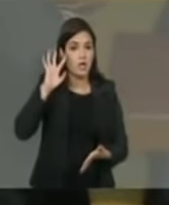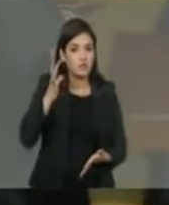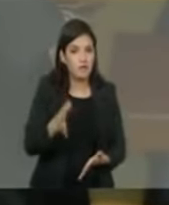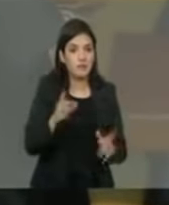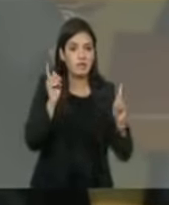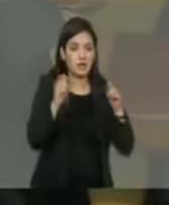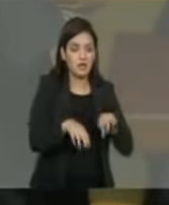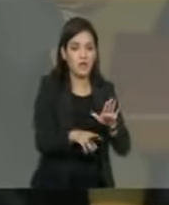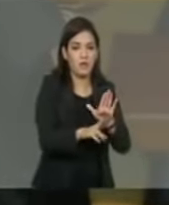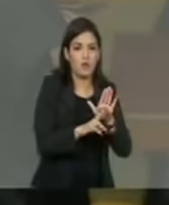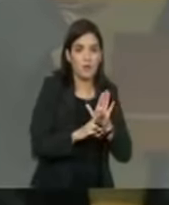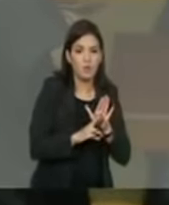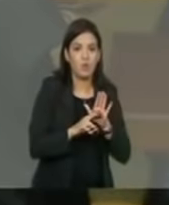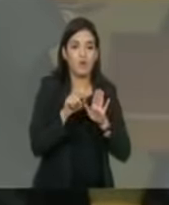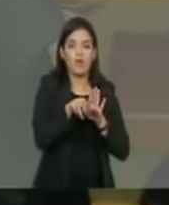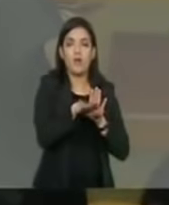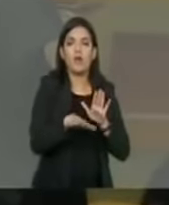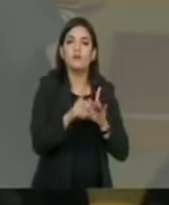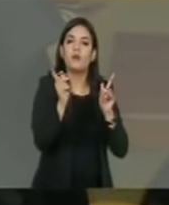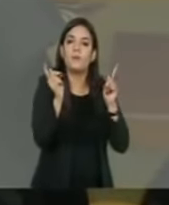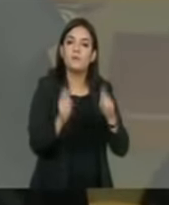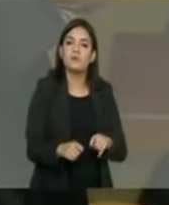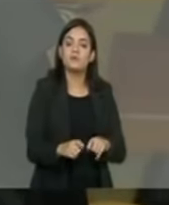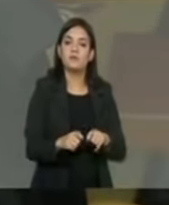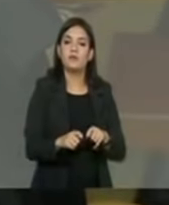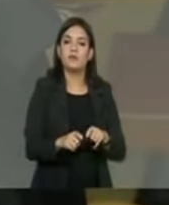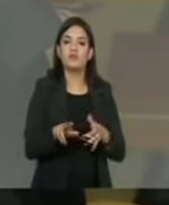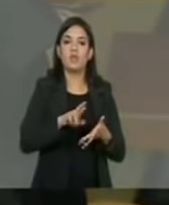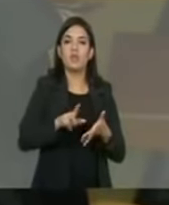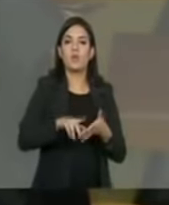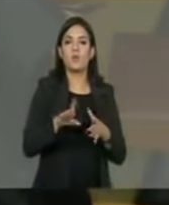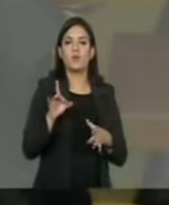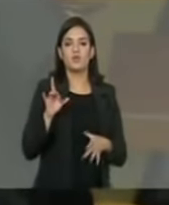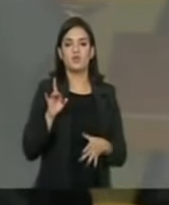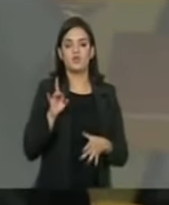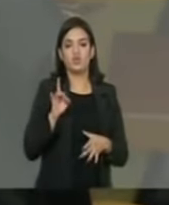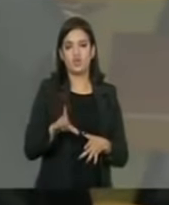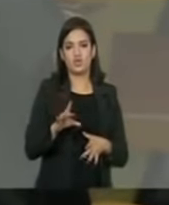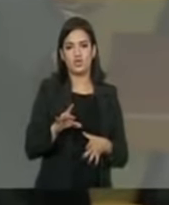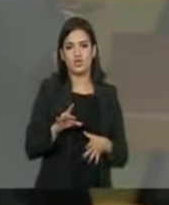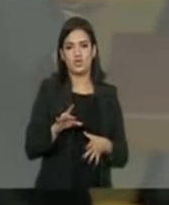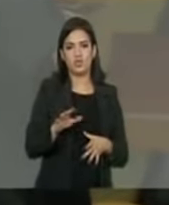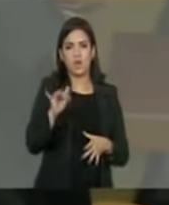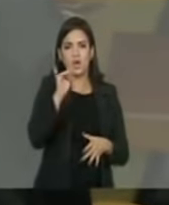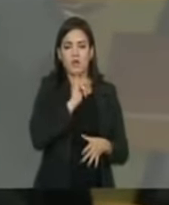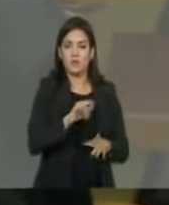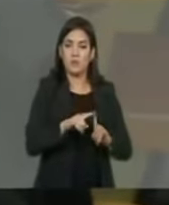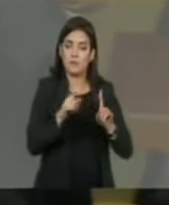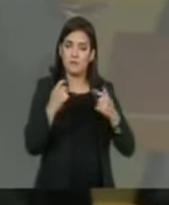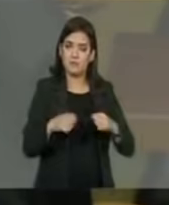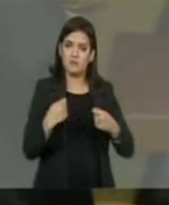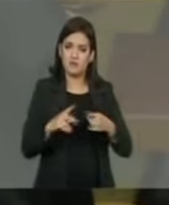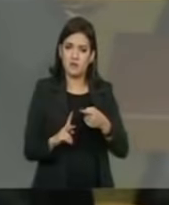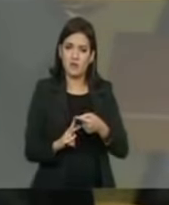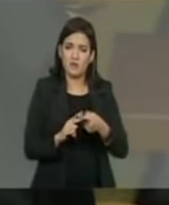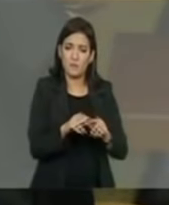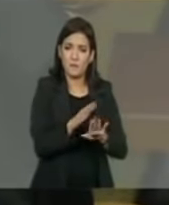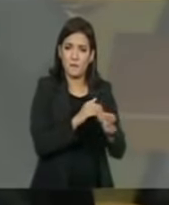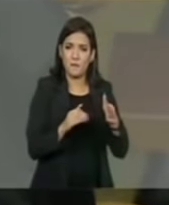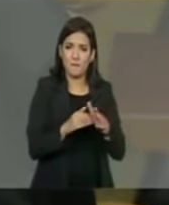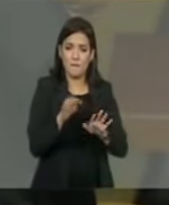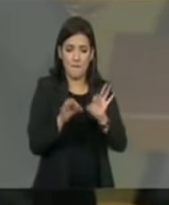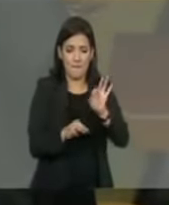registra quanto a ela a possibilidade que não é simplesmente órica de vir a ser reformada pelos tribunais de segundo grau